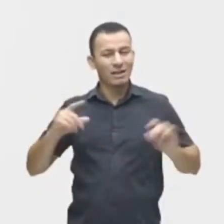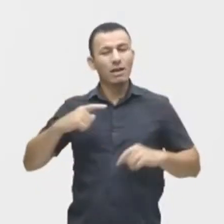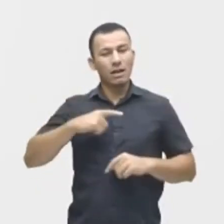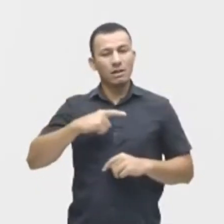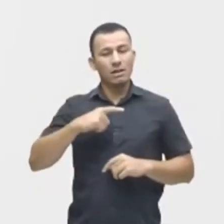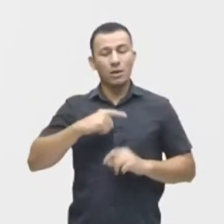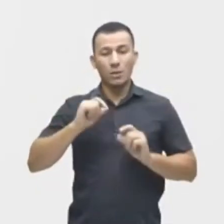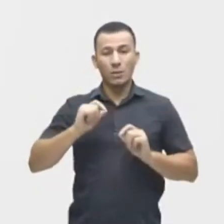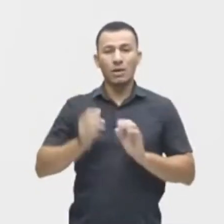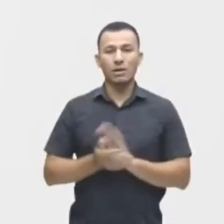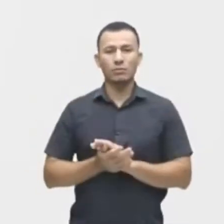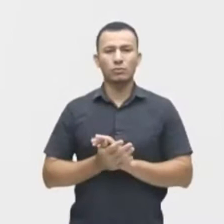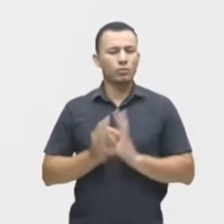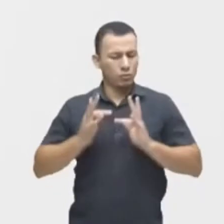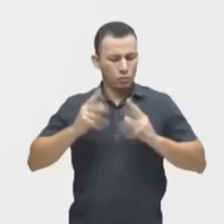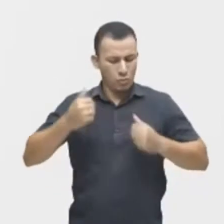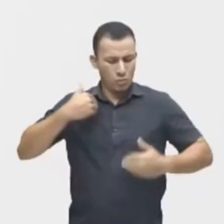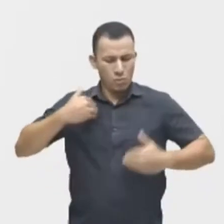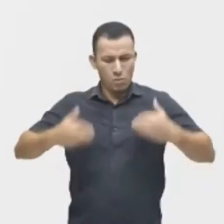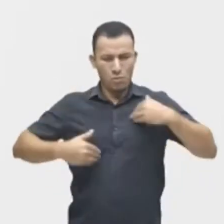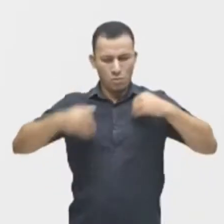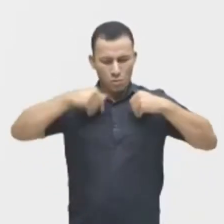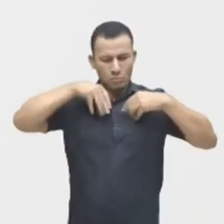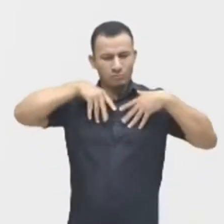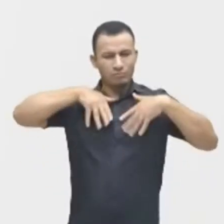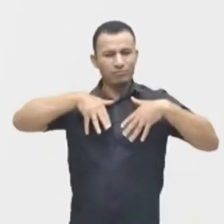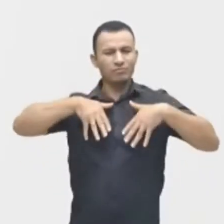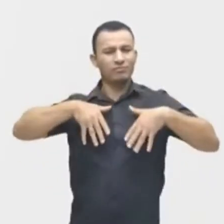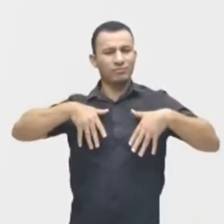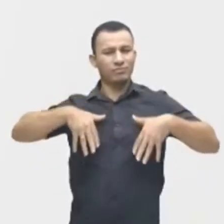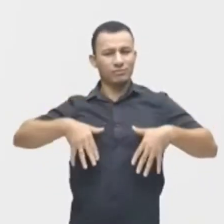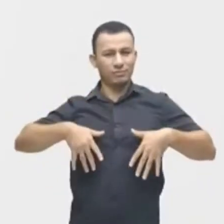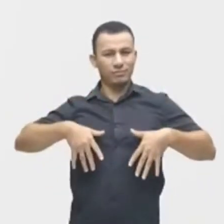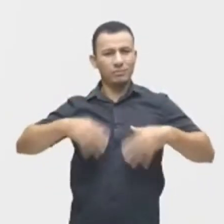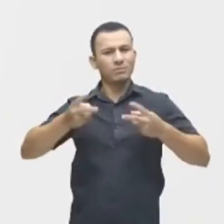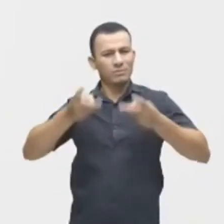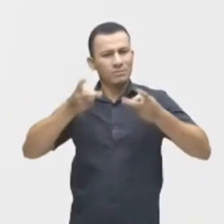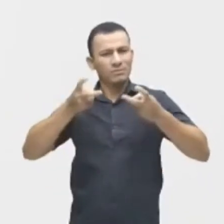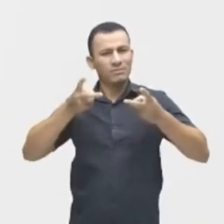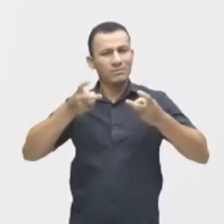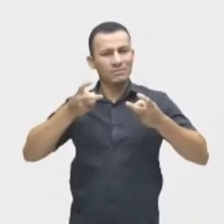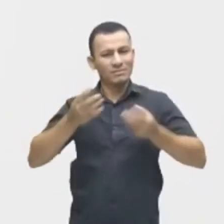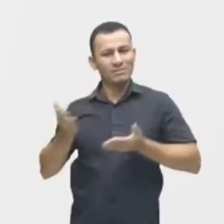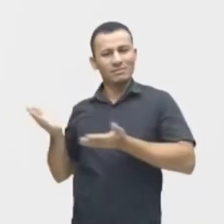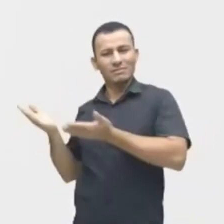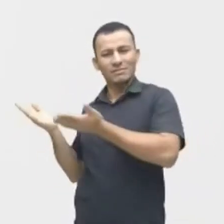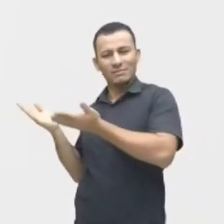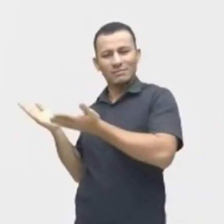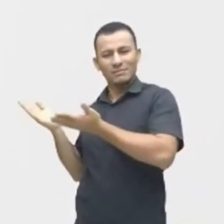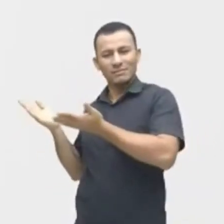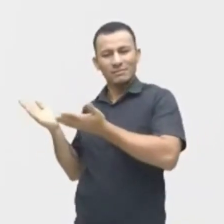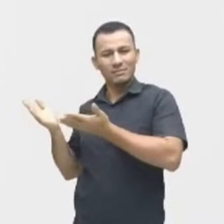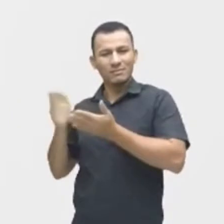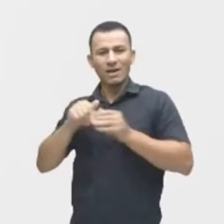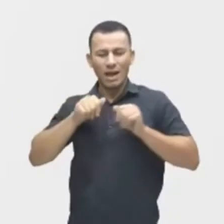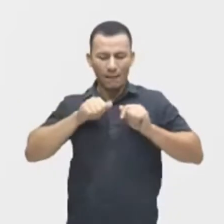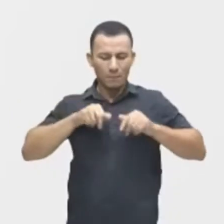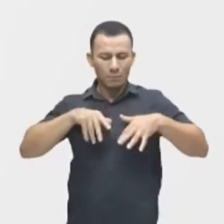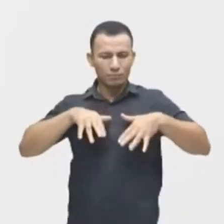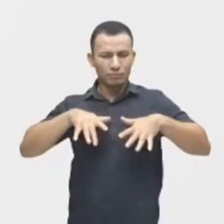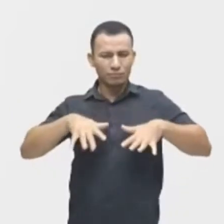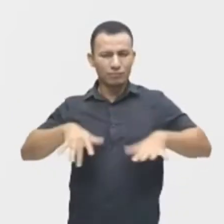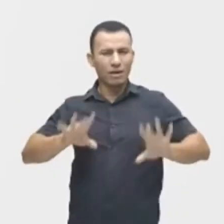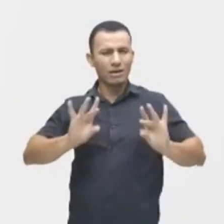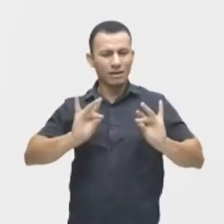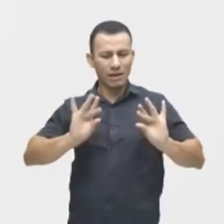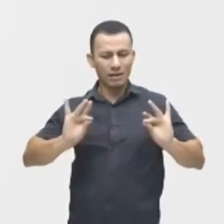por todo o corpo. Vocês observem isso. Vocês estão observando que ele é um líquido viscoso e que ele circula em